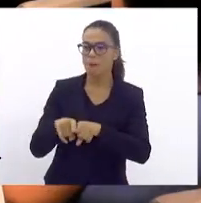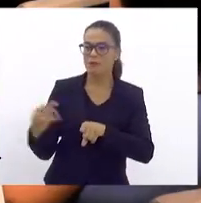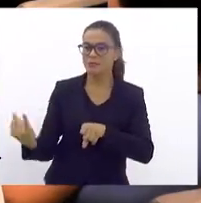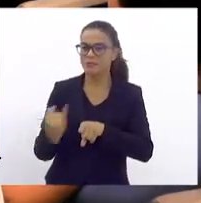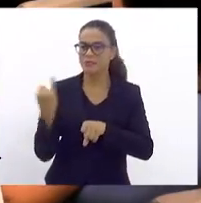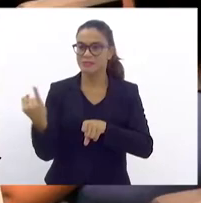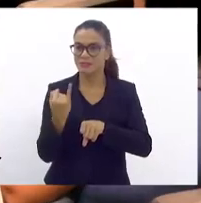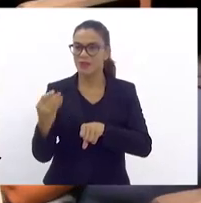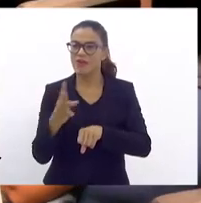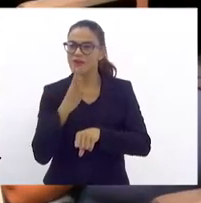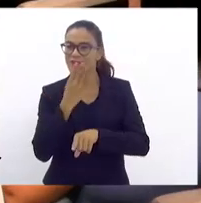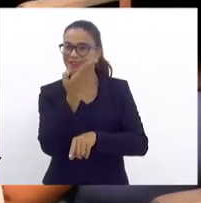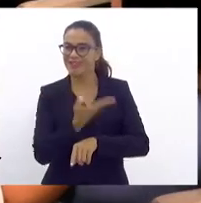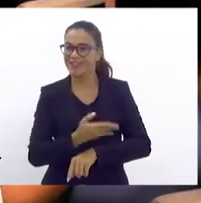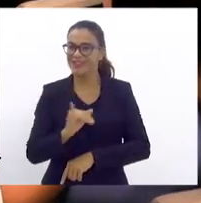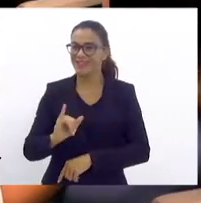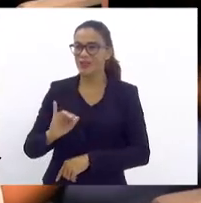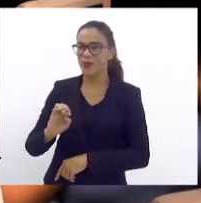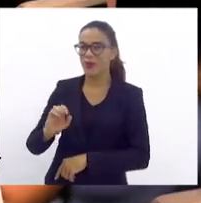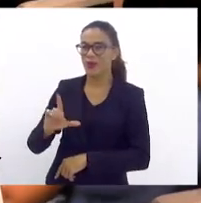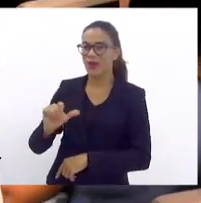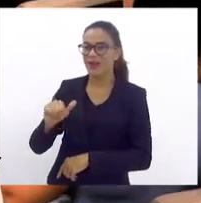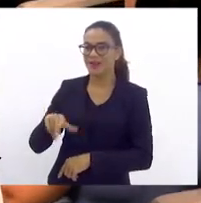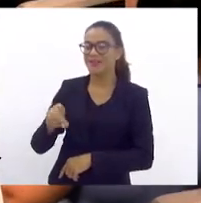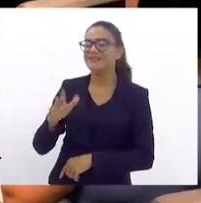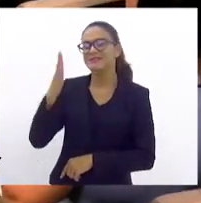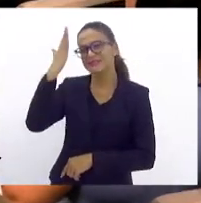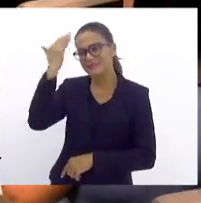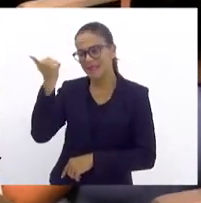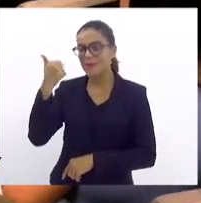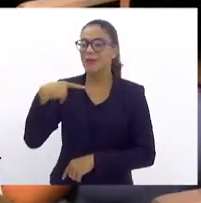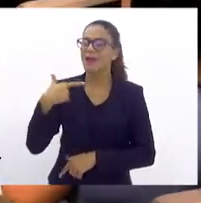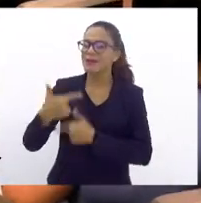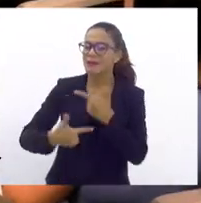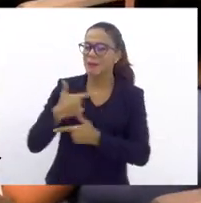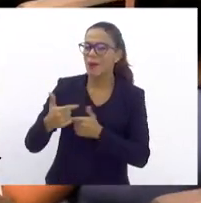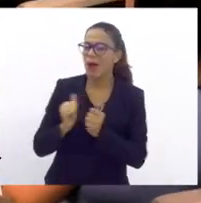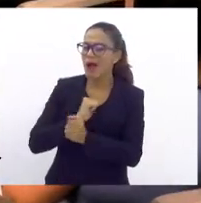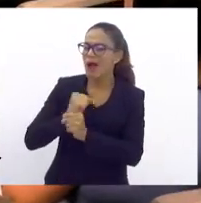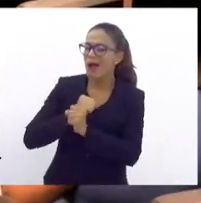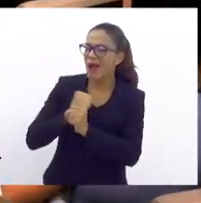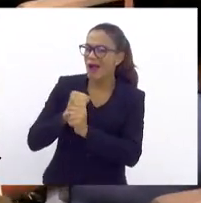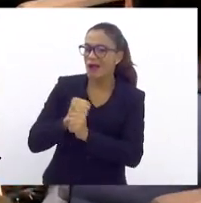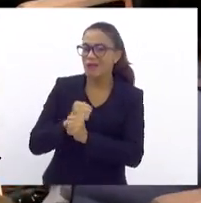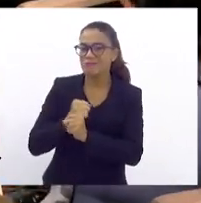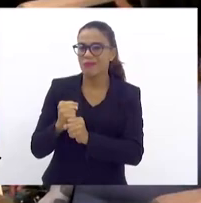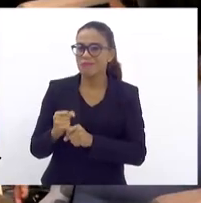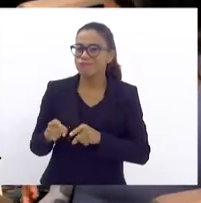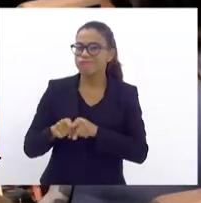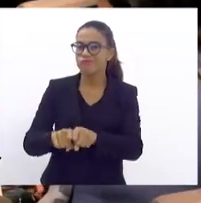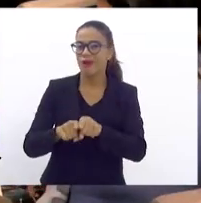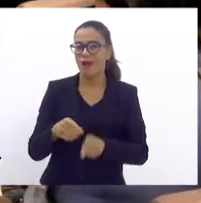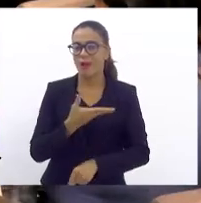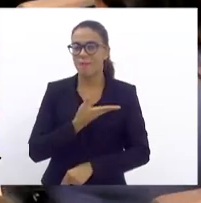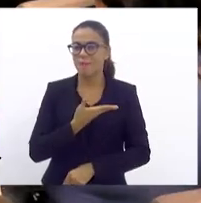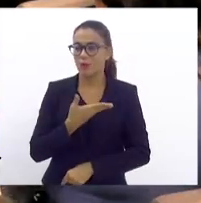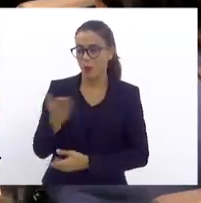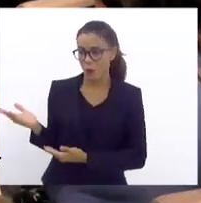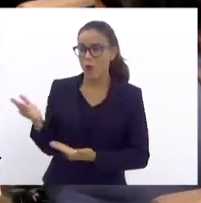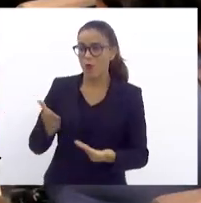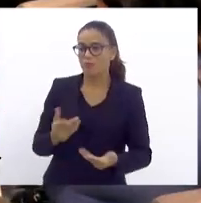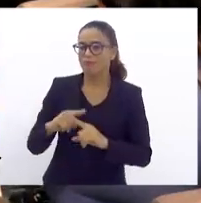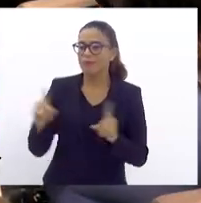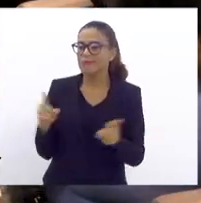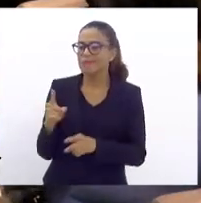quem conhece Holanda sabe Iolanda trabalho muitos anos um querido amigo que também não eu convidei mas não tá em outro compromisso mas